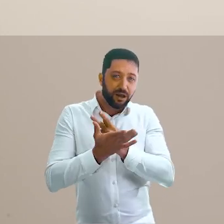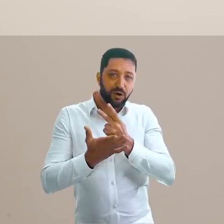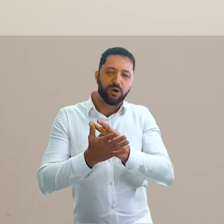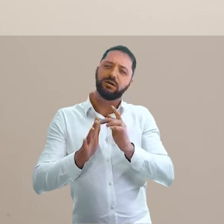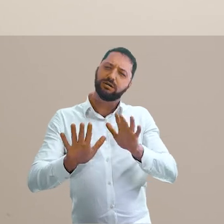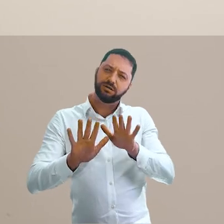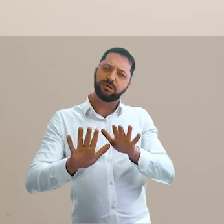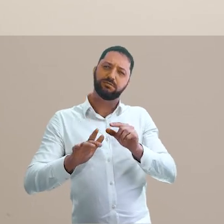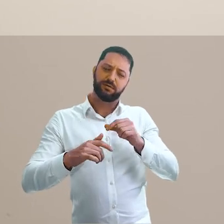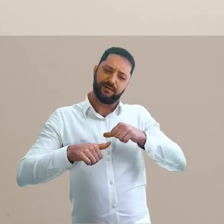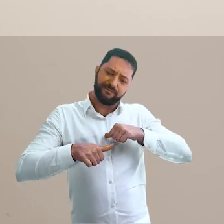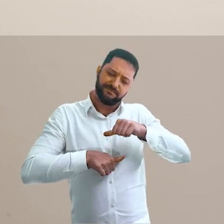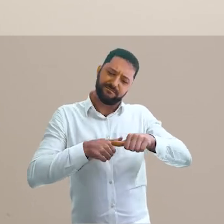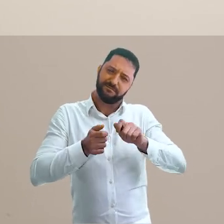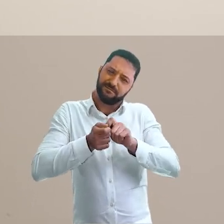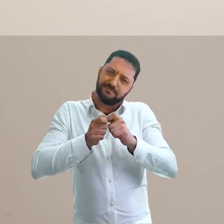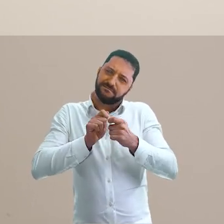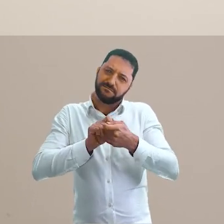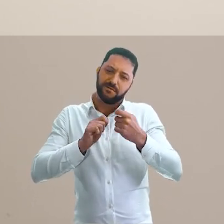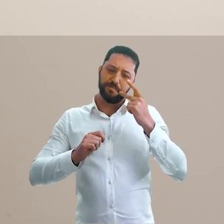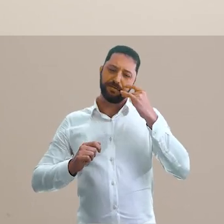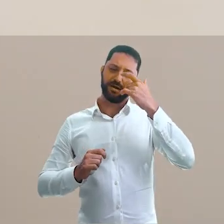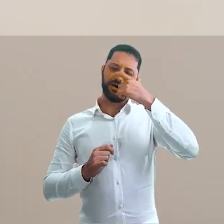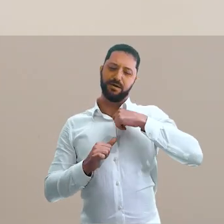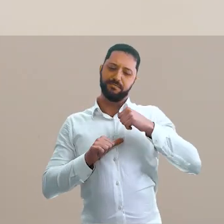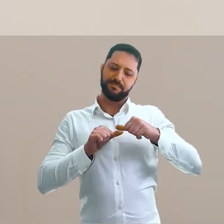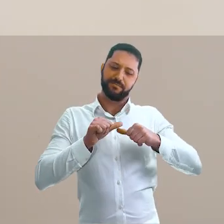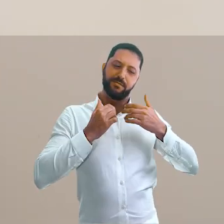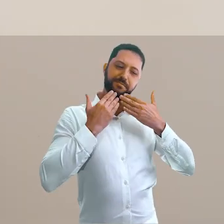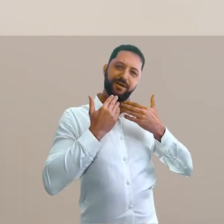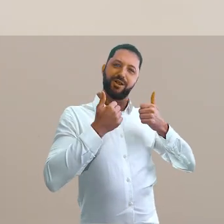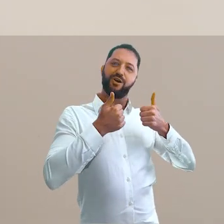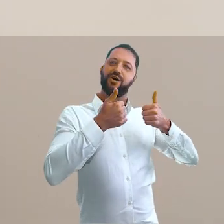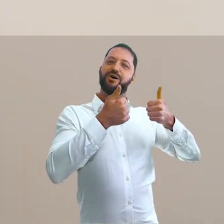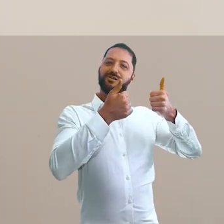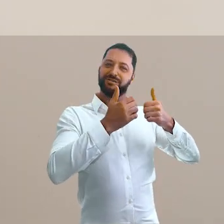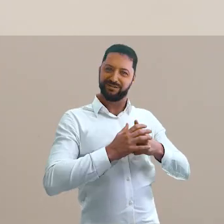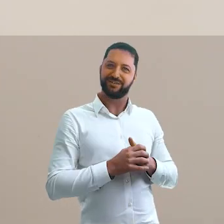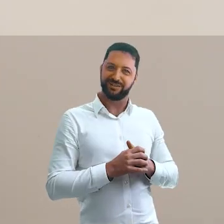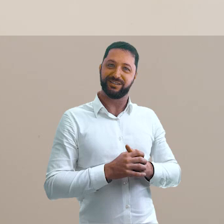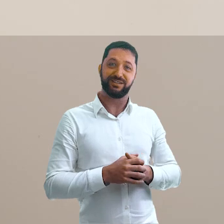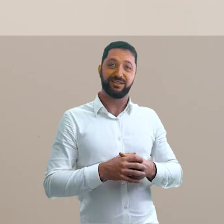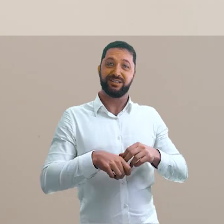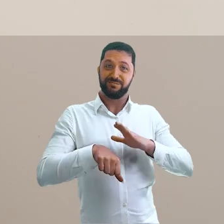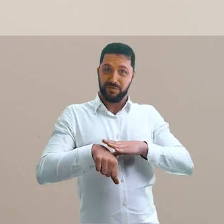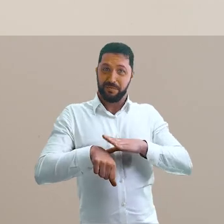uma lição, e uma lição para ser um pai melhor. Desfrute de cada instante, porque esse